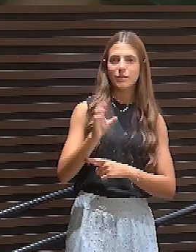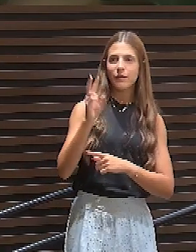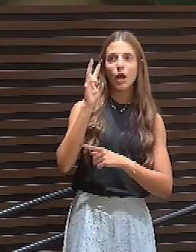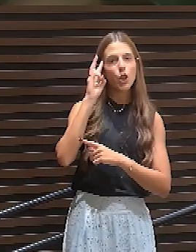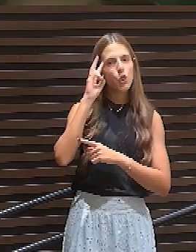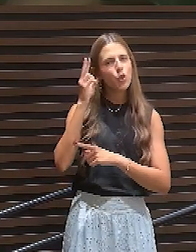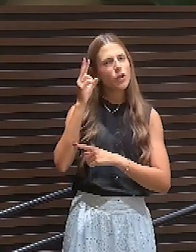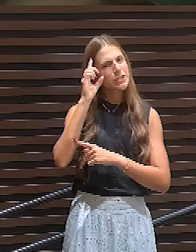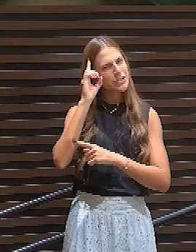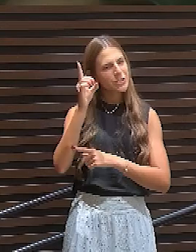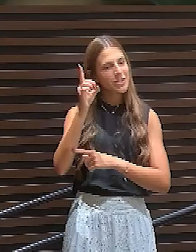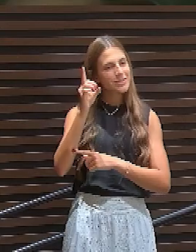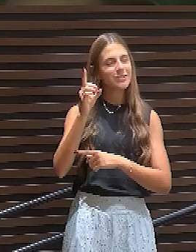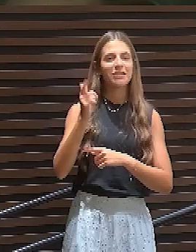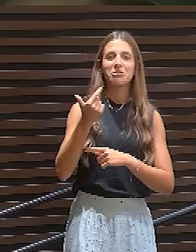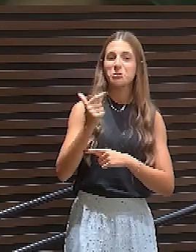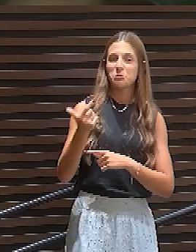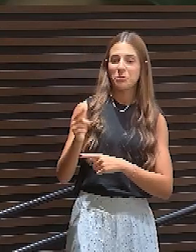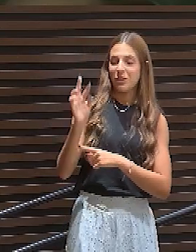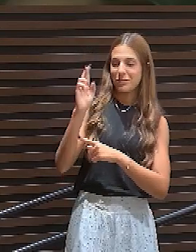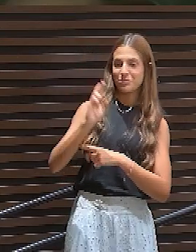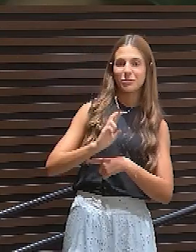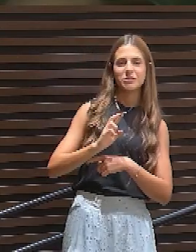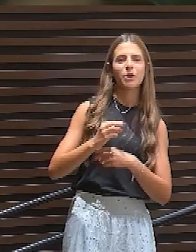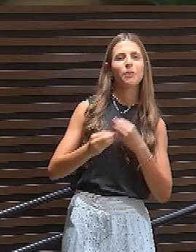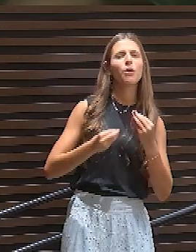Como é que você fica?